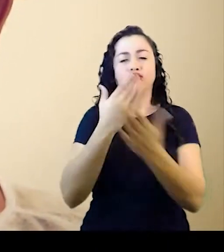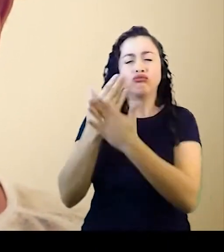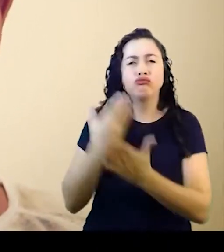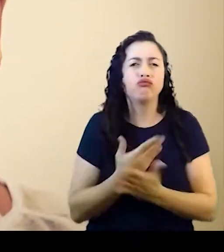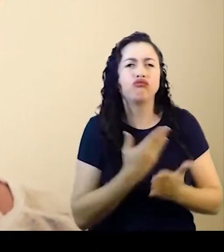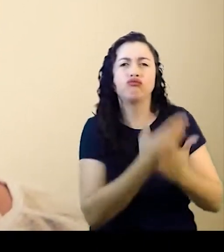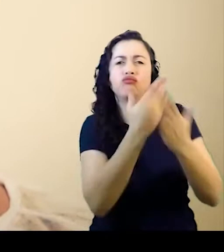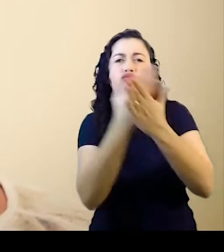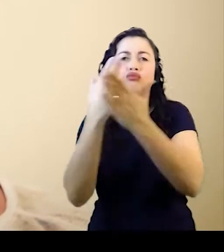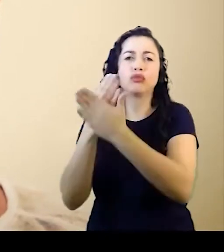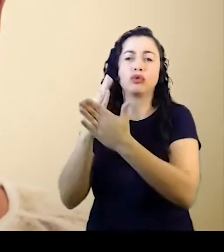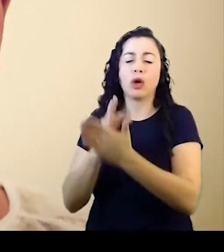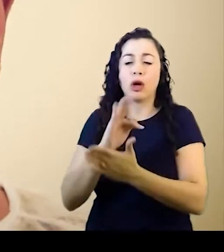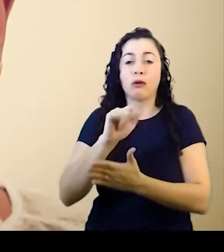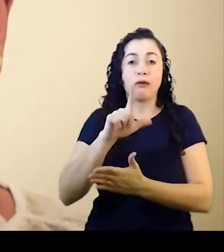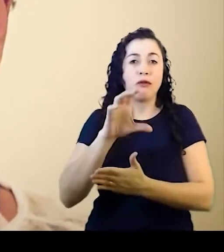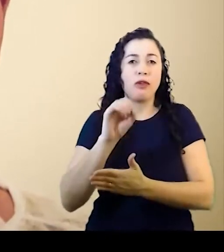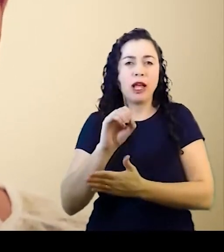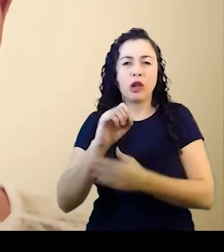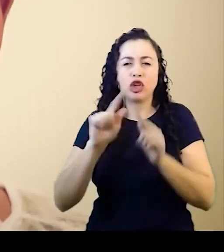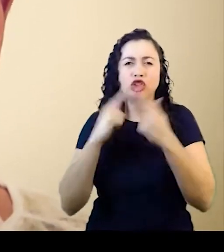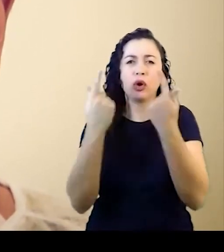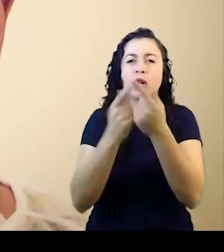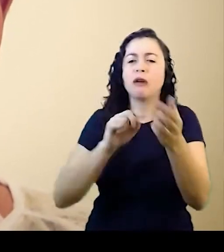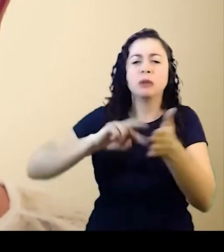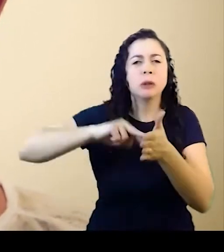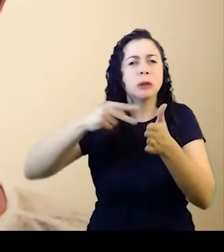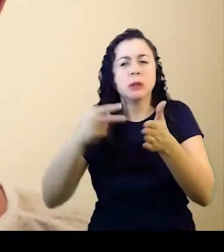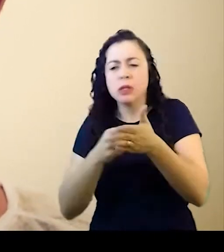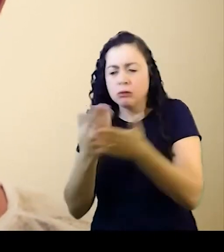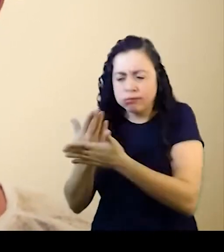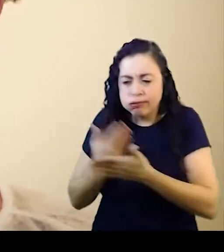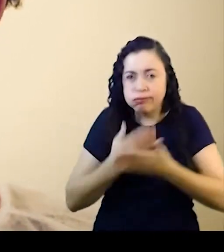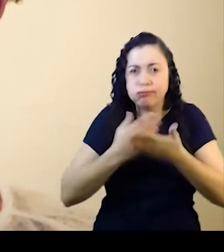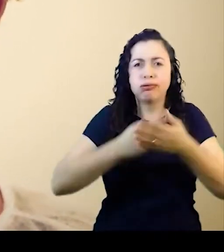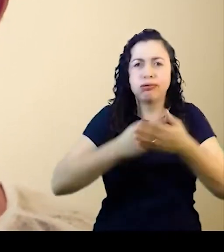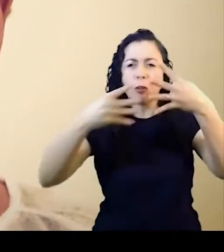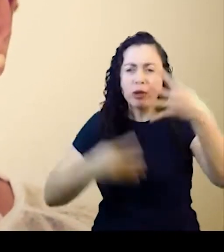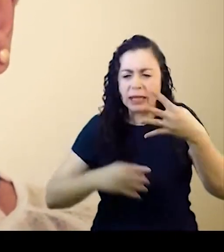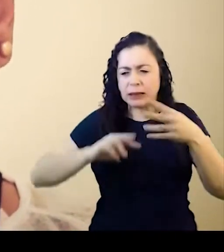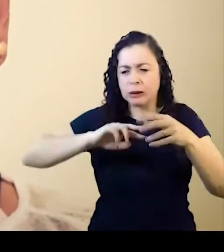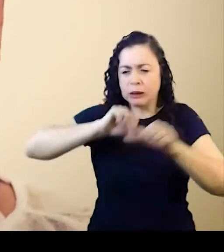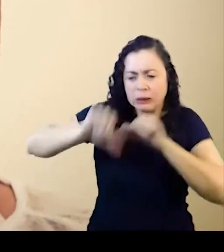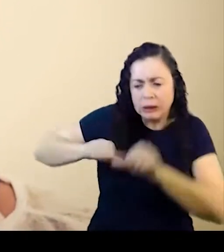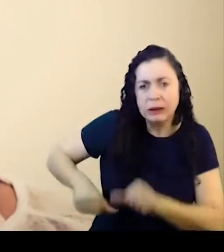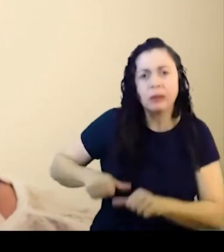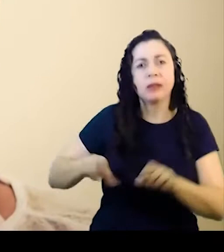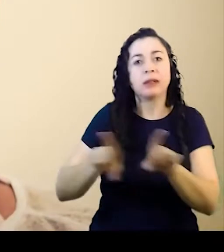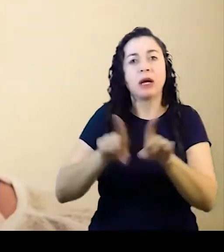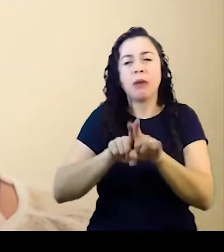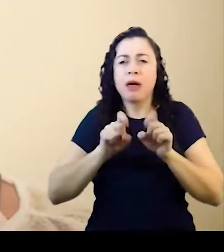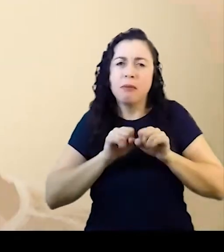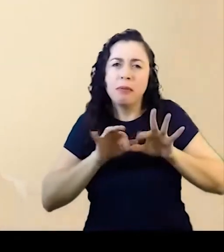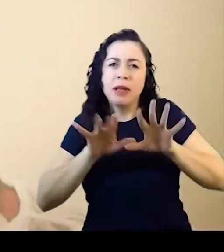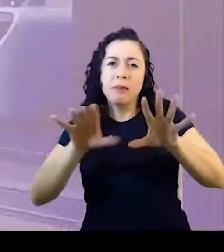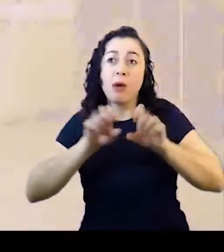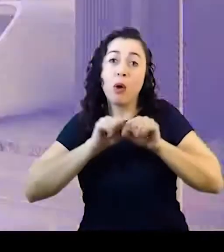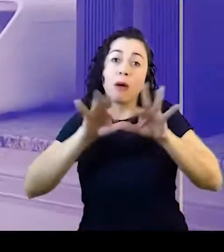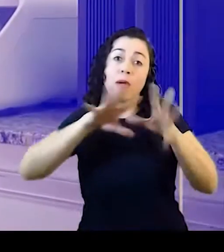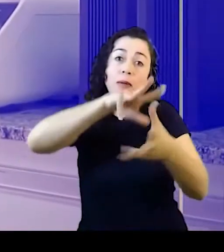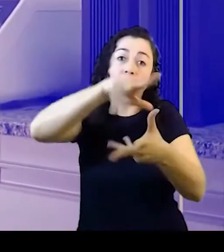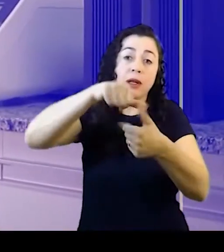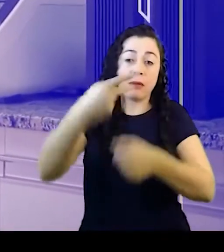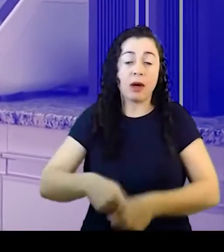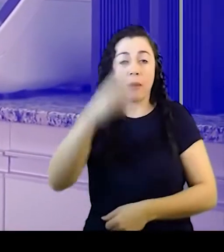estudo filogeográfico, das mutações e de toda a dispersão da epidemia, da pandemia no Brasil. Eu